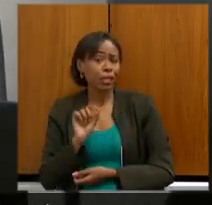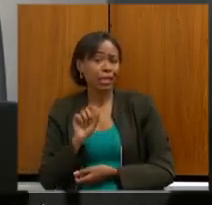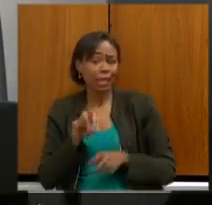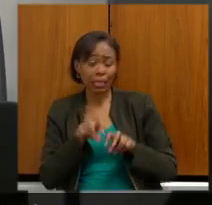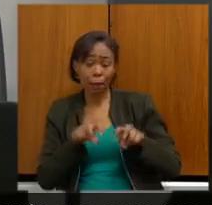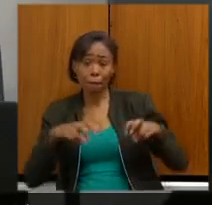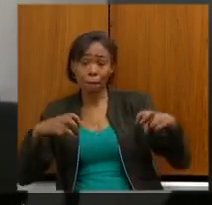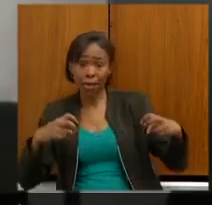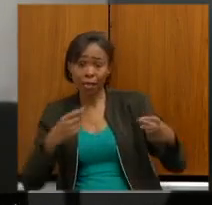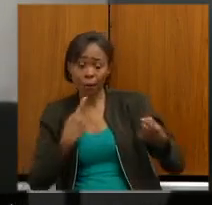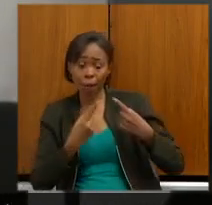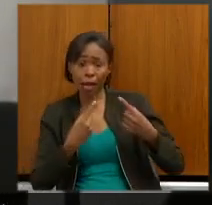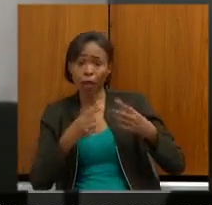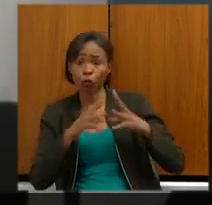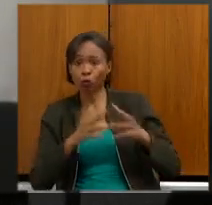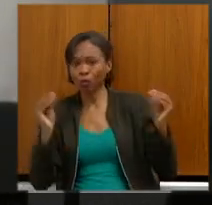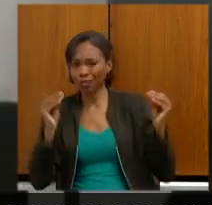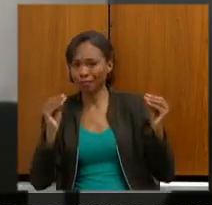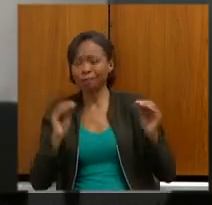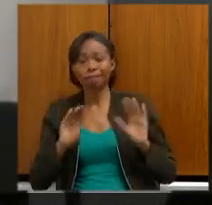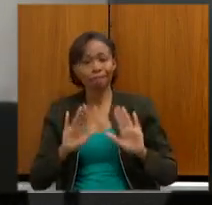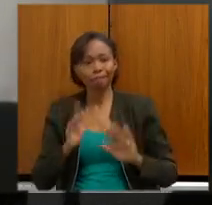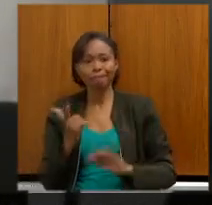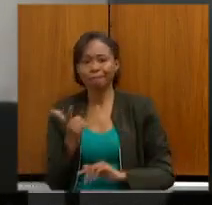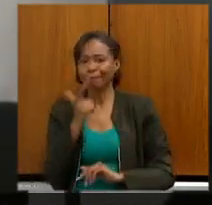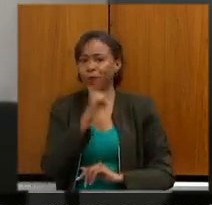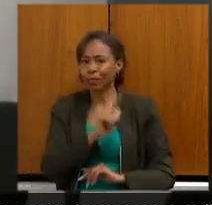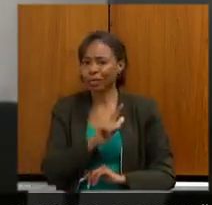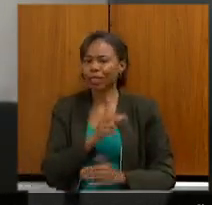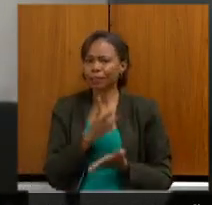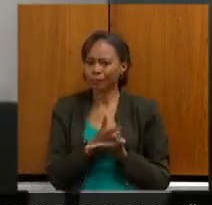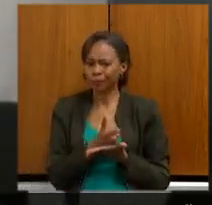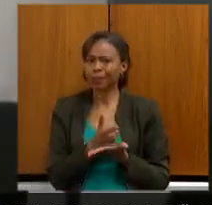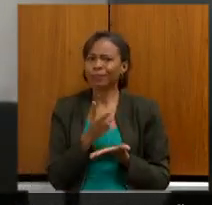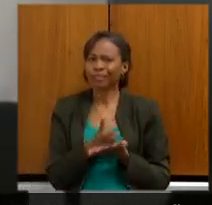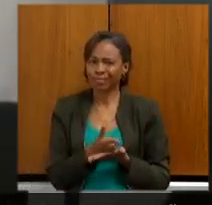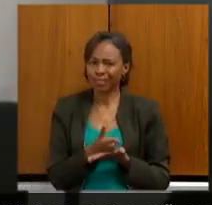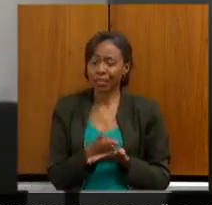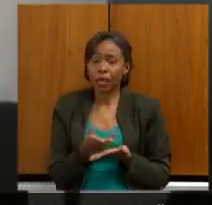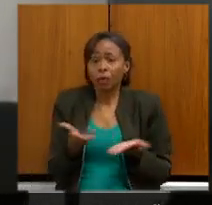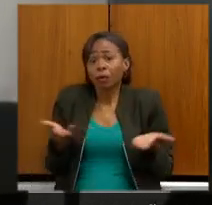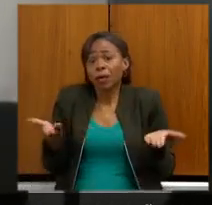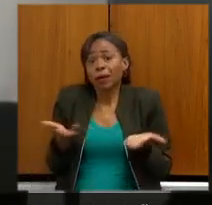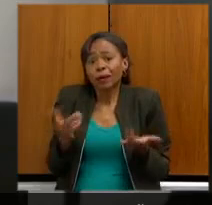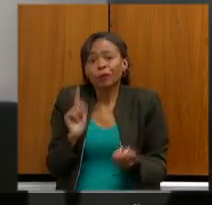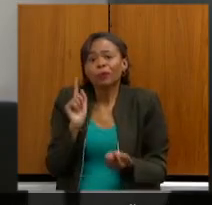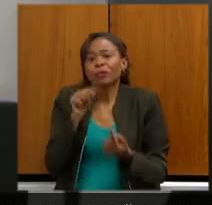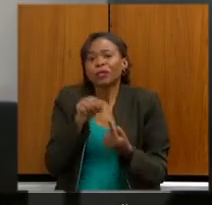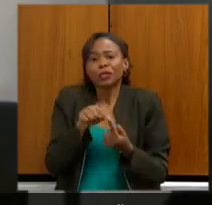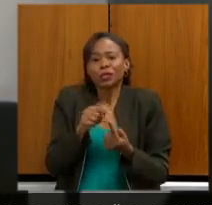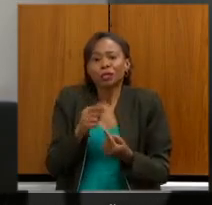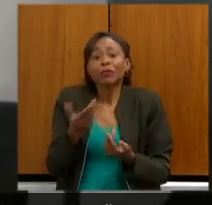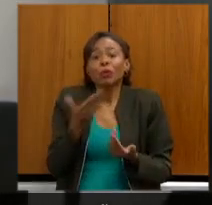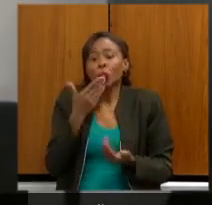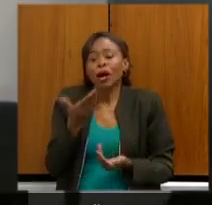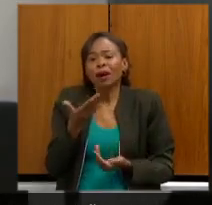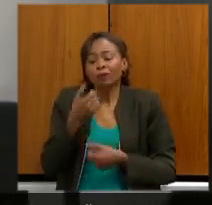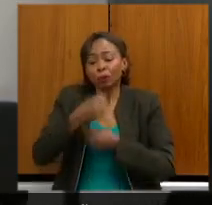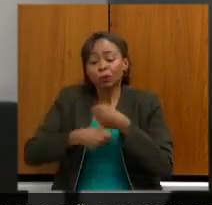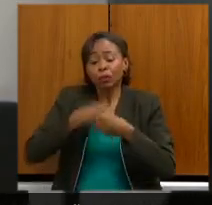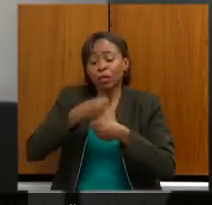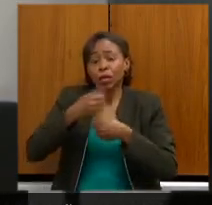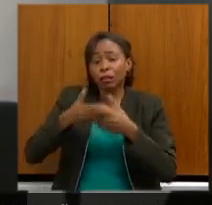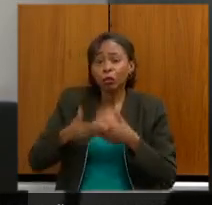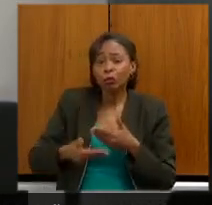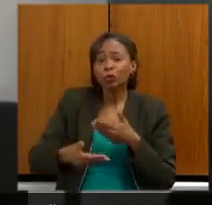desaparecesse e a gente consegue dar manutenção Então qual é agora o os objetivos para os próximos anos